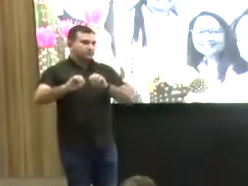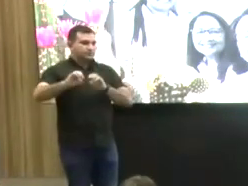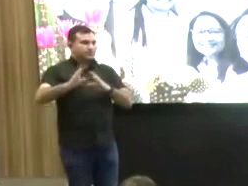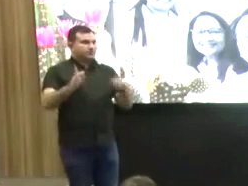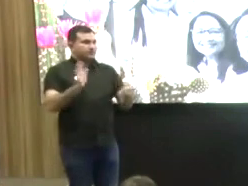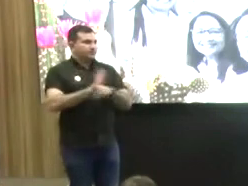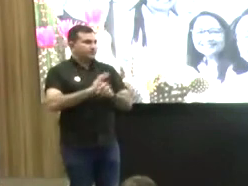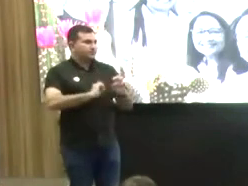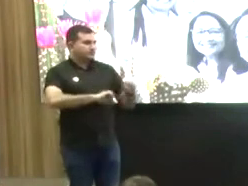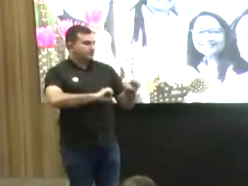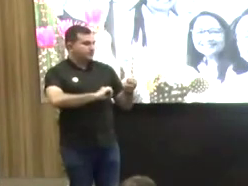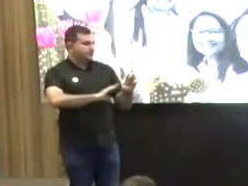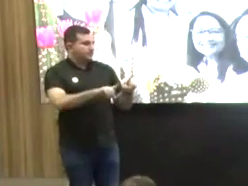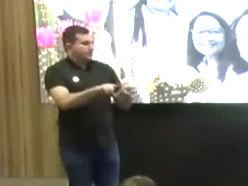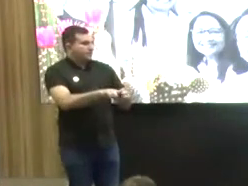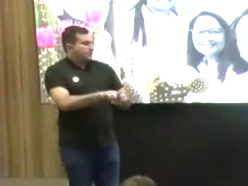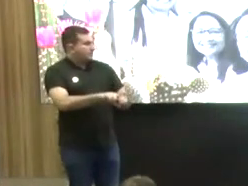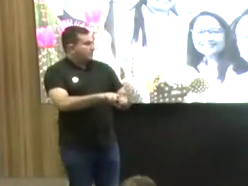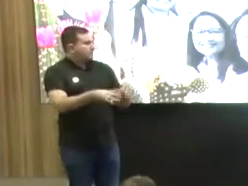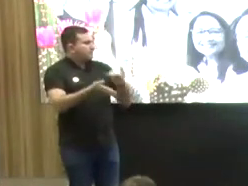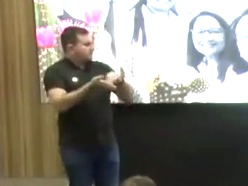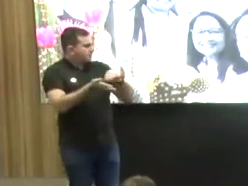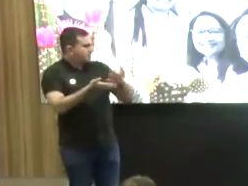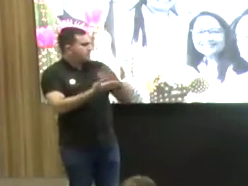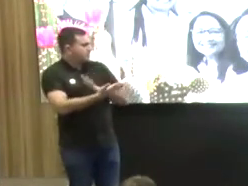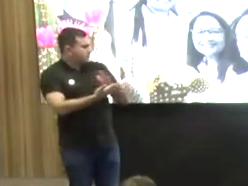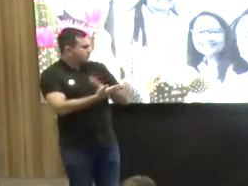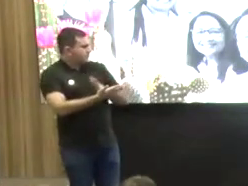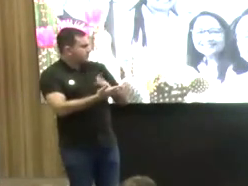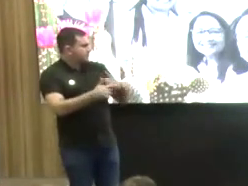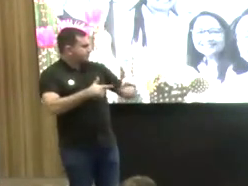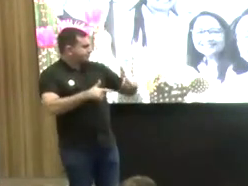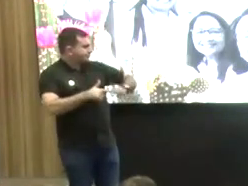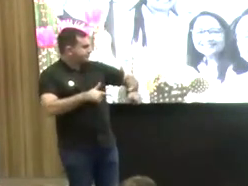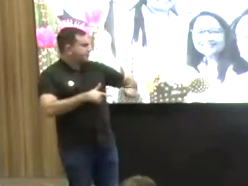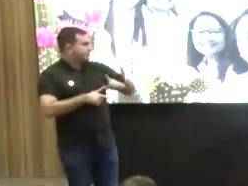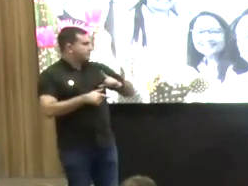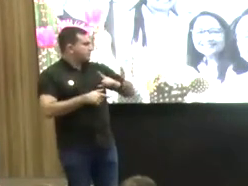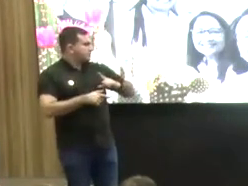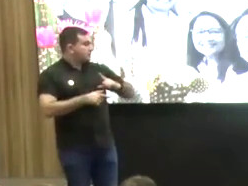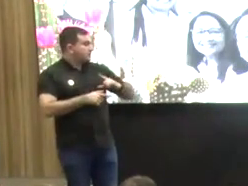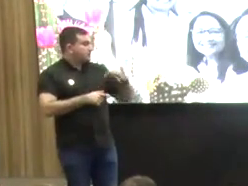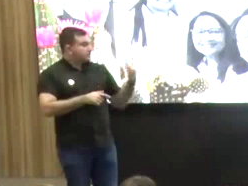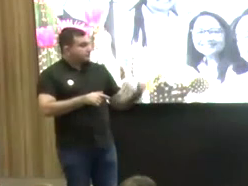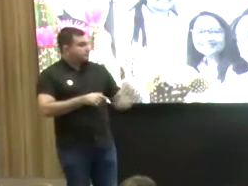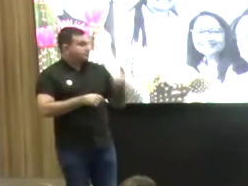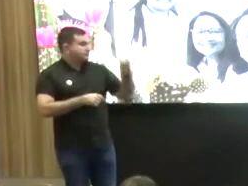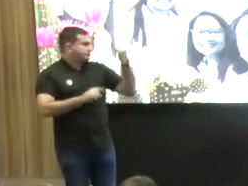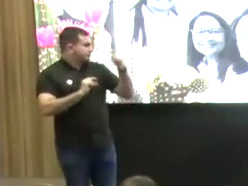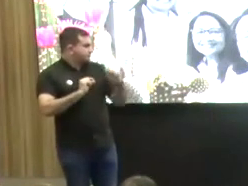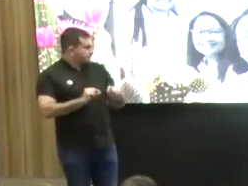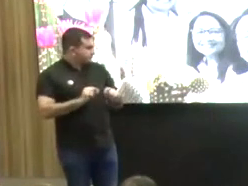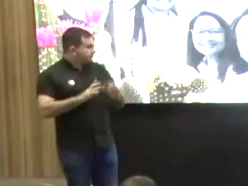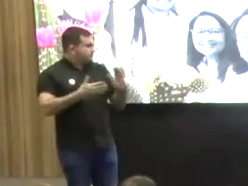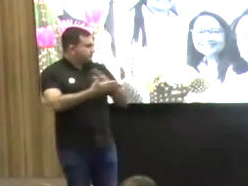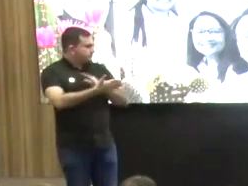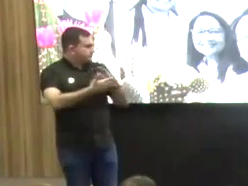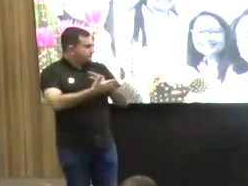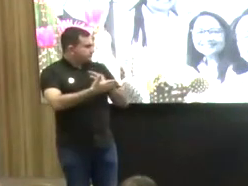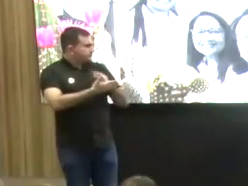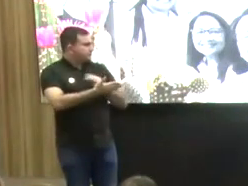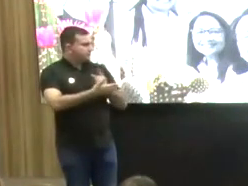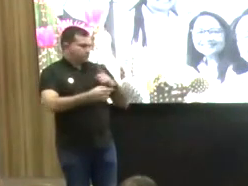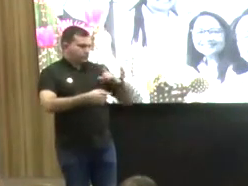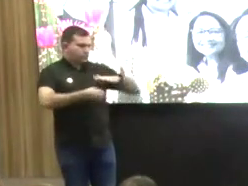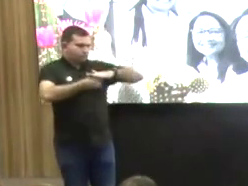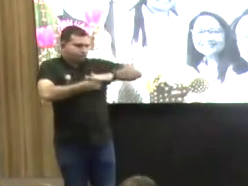educação, no entanto, ele tem sido negligenciado, né? E ele vale, vocês falam, como é que nós vamos nos insubordinar,